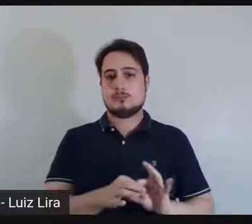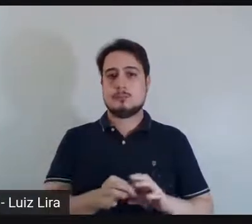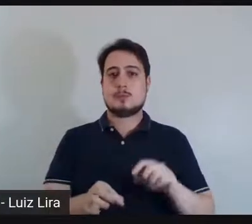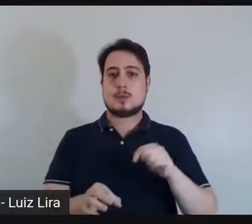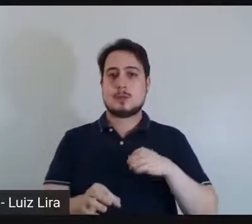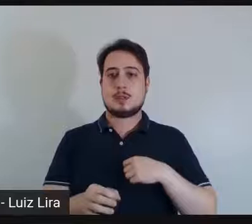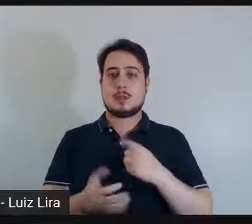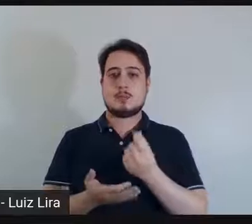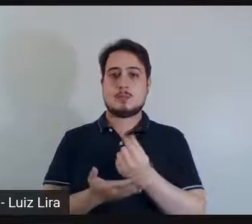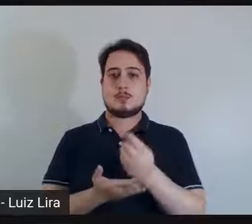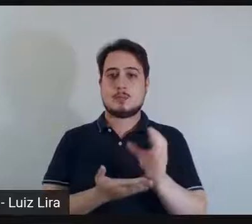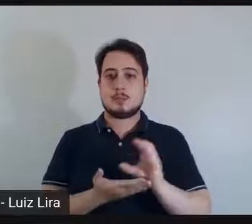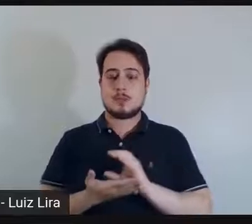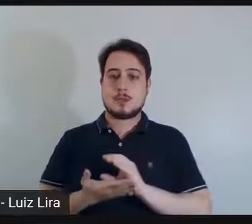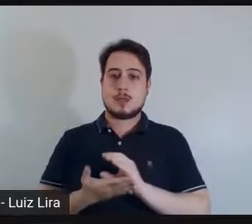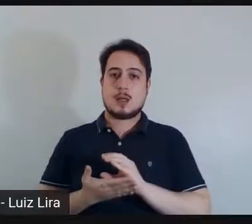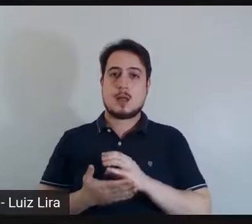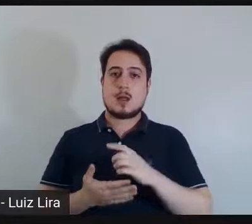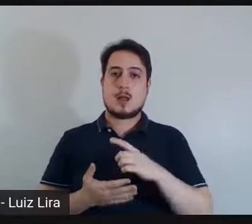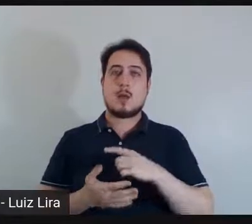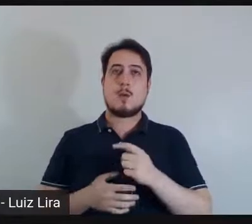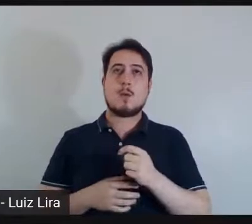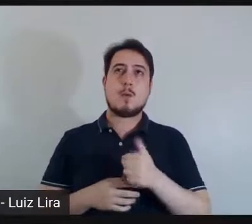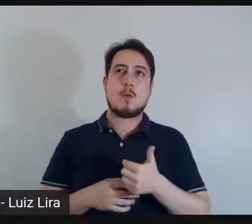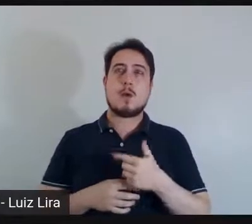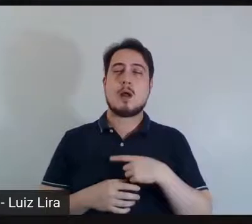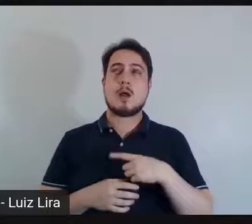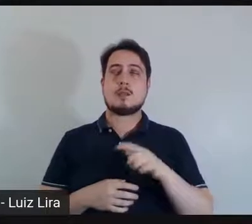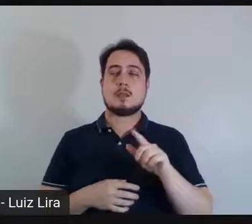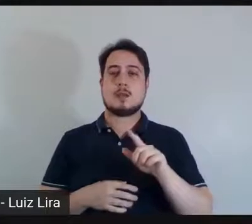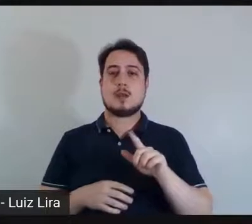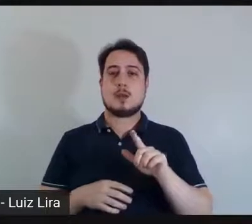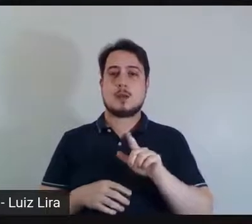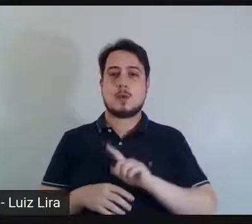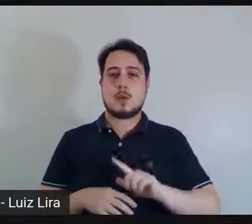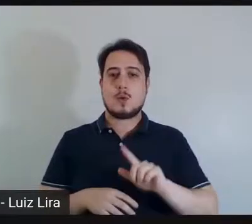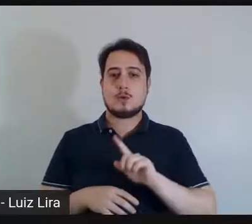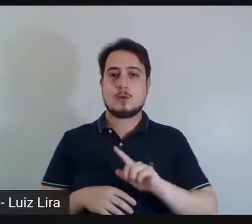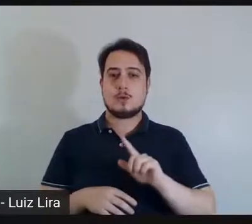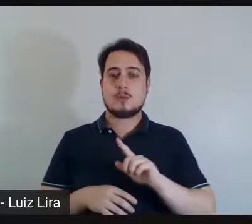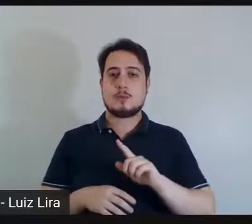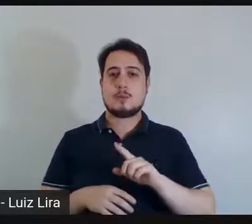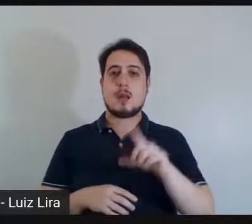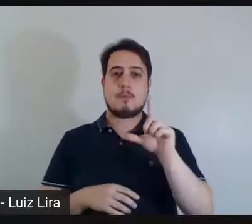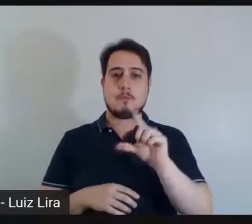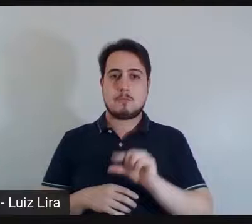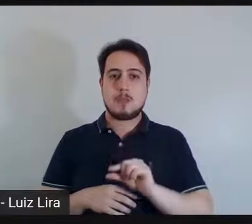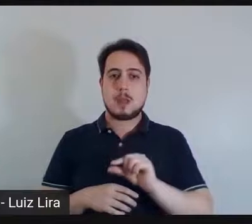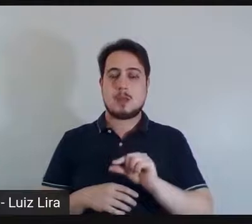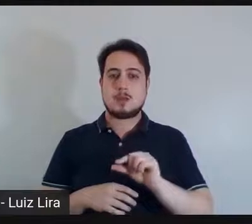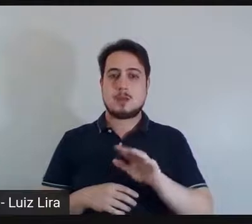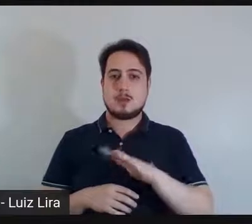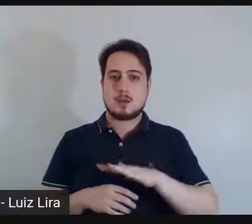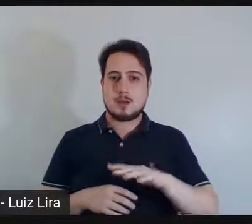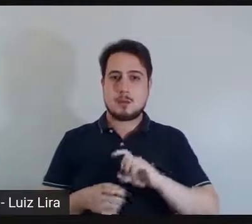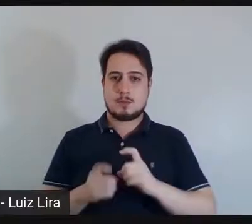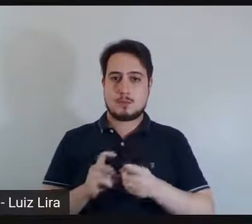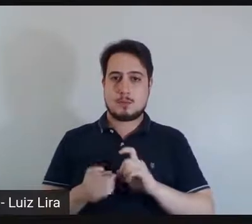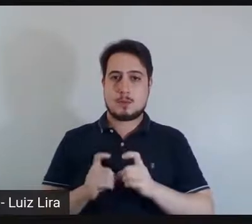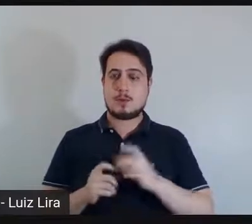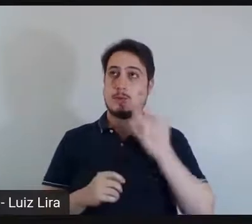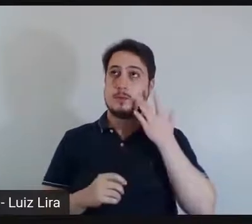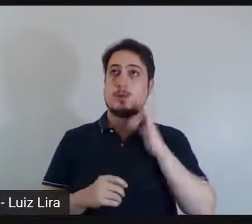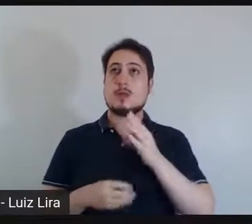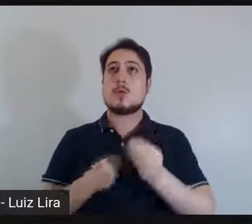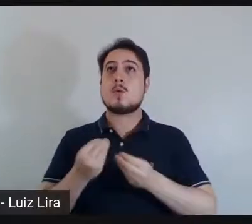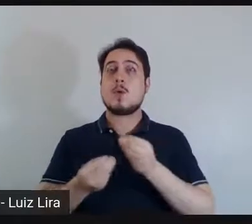economia, e a economia é quase decorrência lógica, né? De você usar menos insumos da administração. É isso mesmo. Mas o que eu não sei como é que está sendo